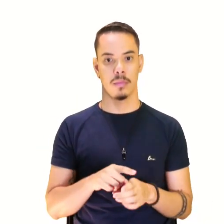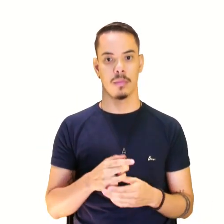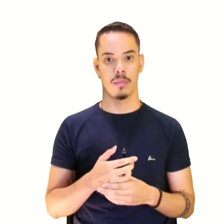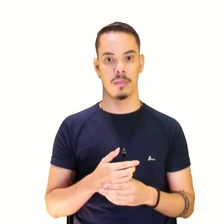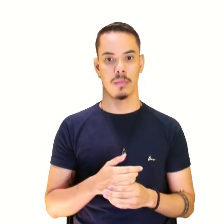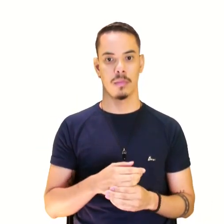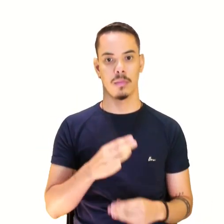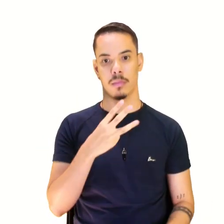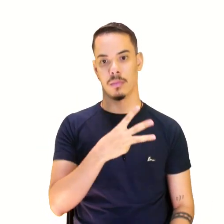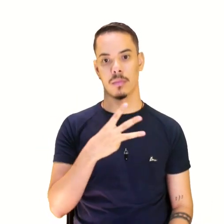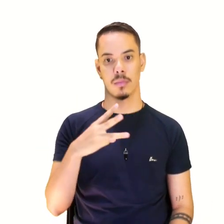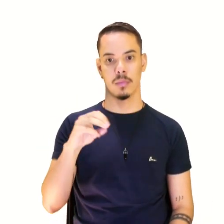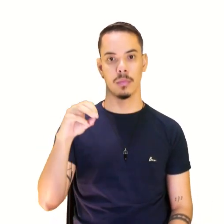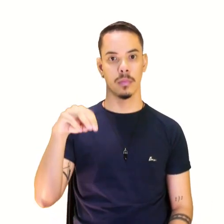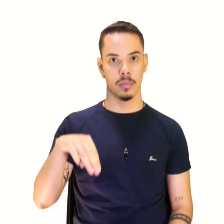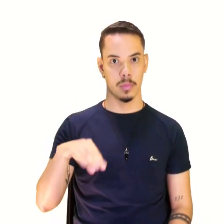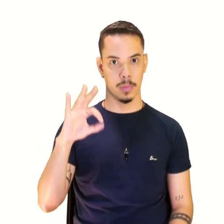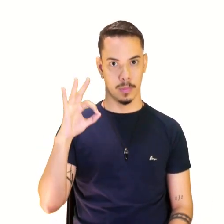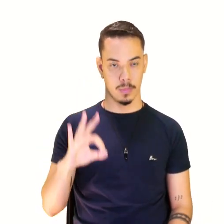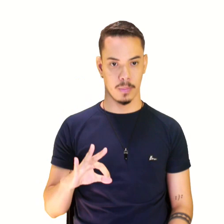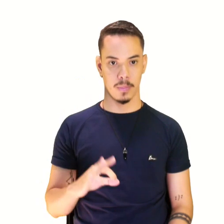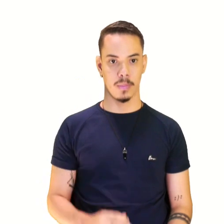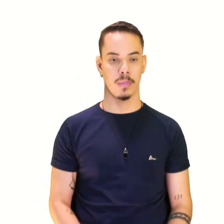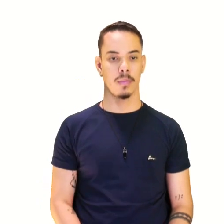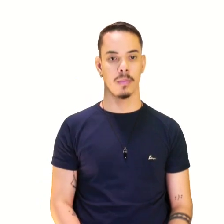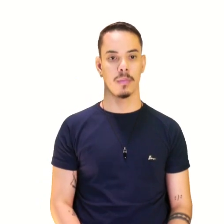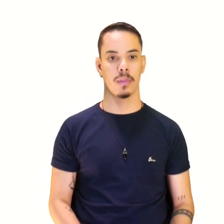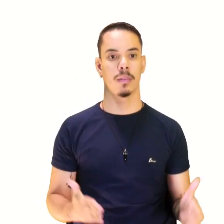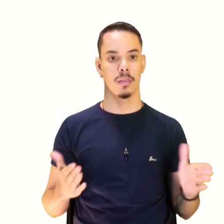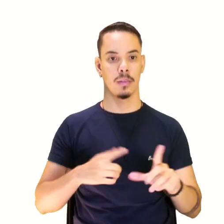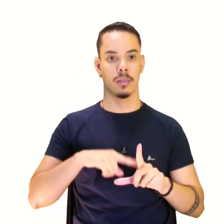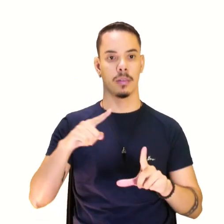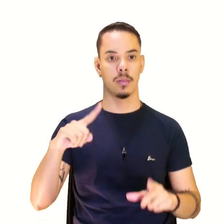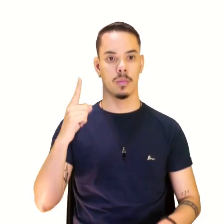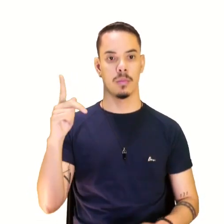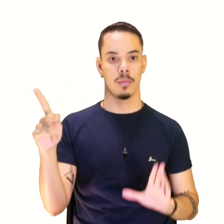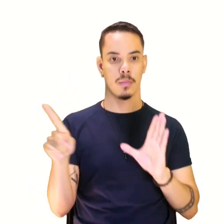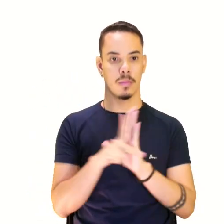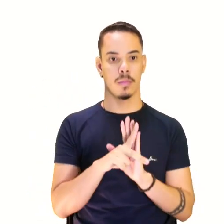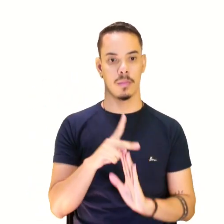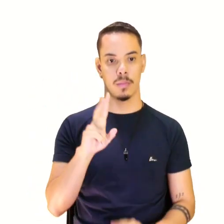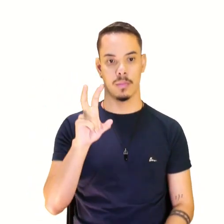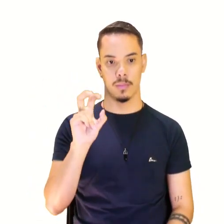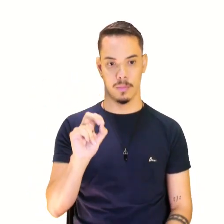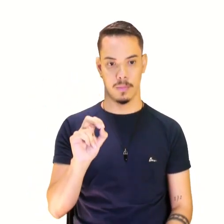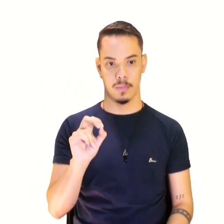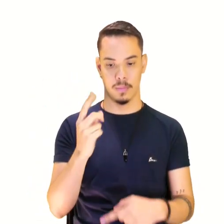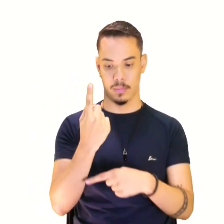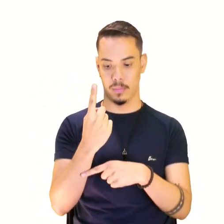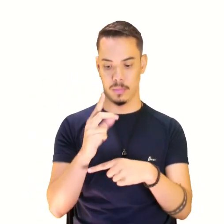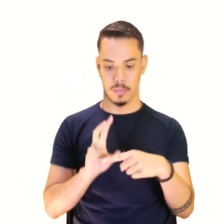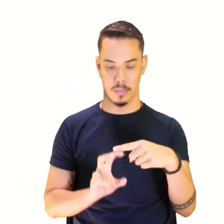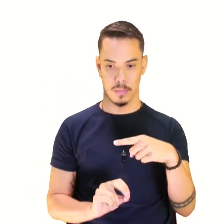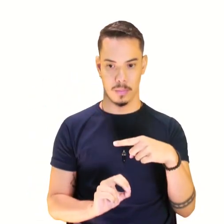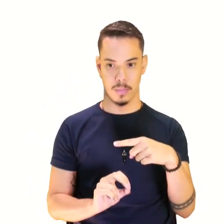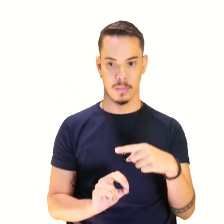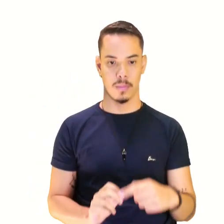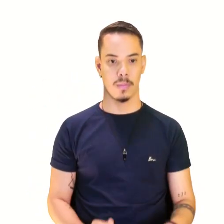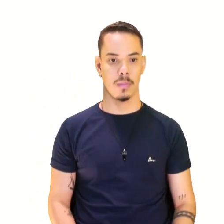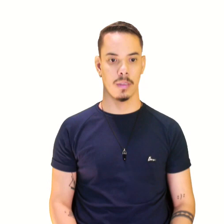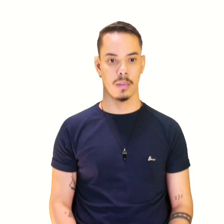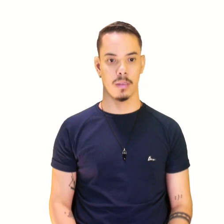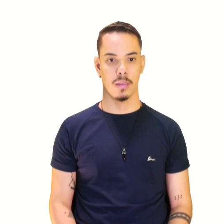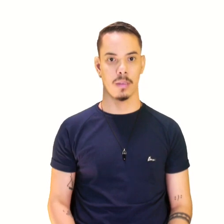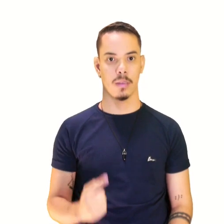330 metros, certo? A escala é 1 para 50, ó. 1 para 50. 1 centímetro